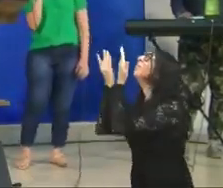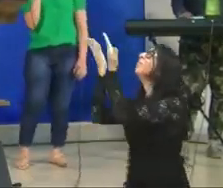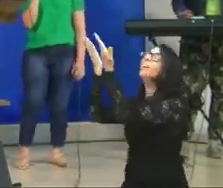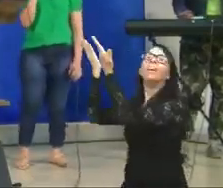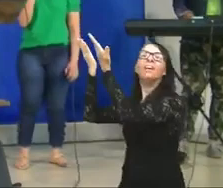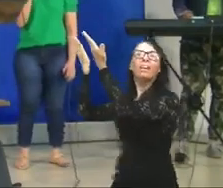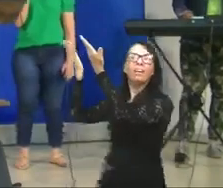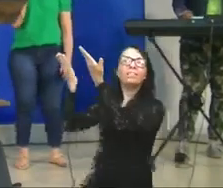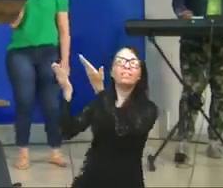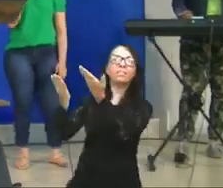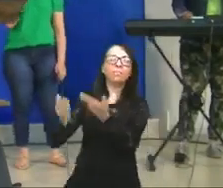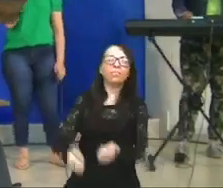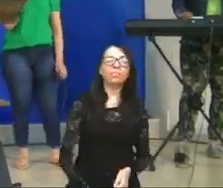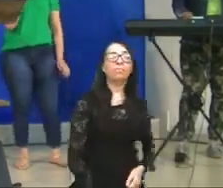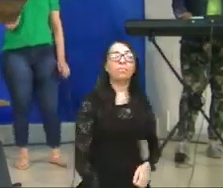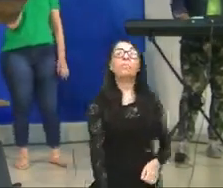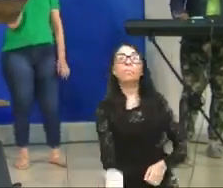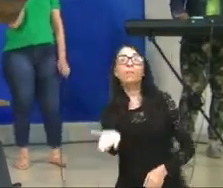adorar.